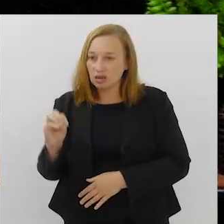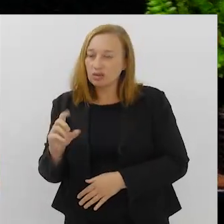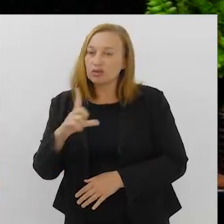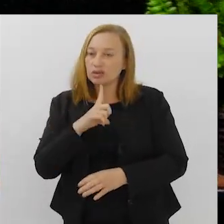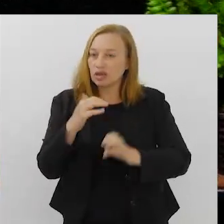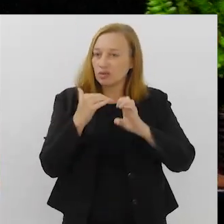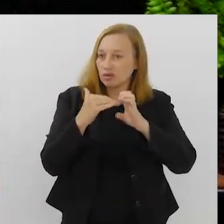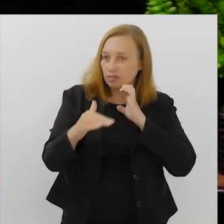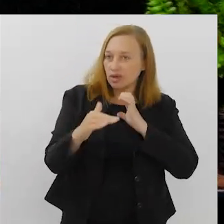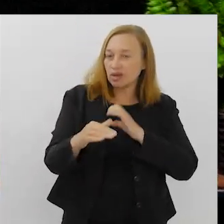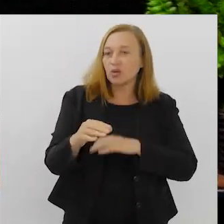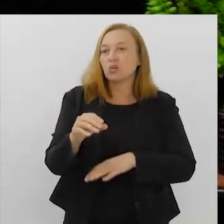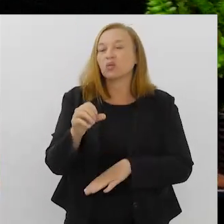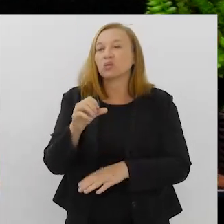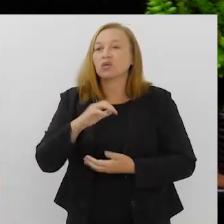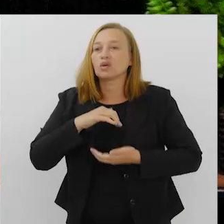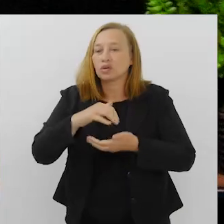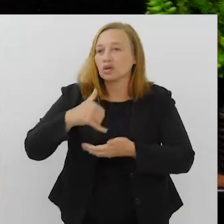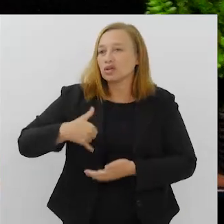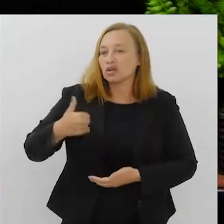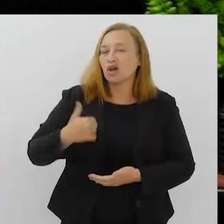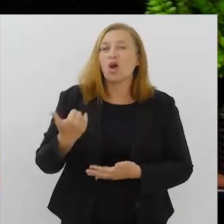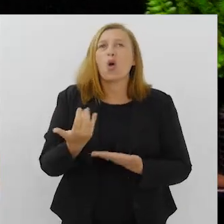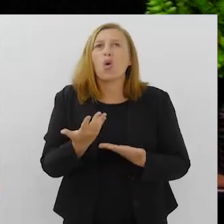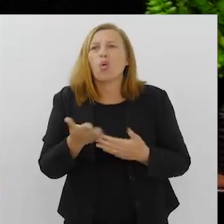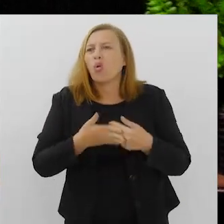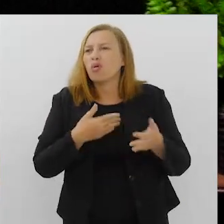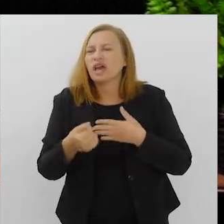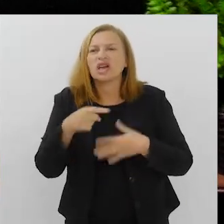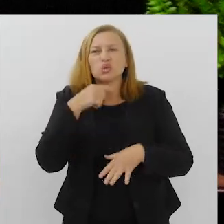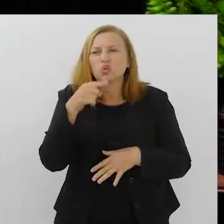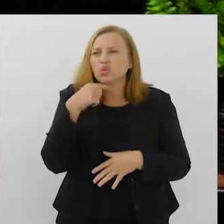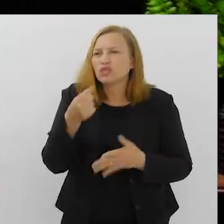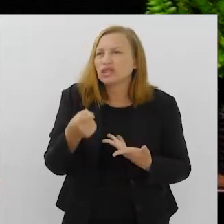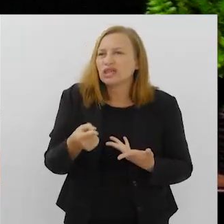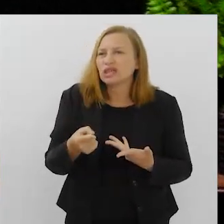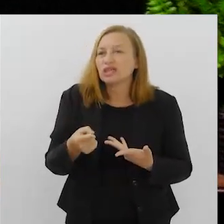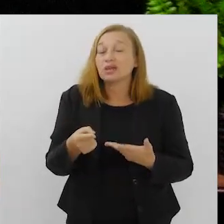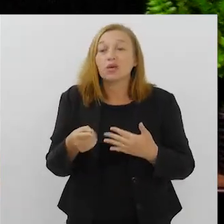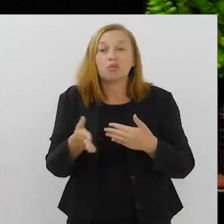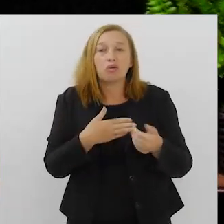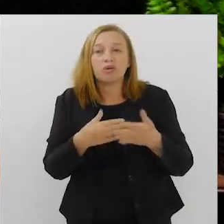e-mail dos idosos, então qualquer dúvida, qualquer